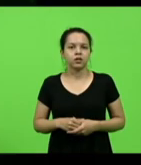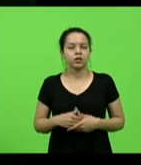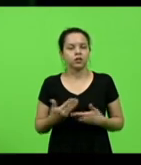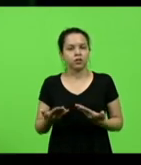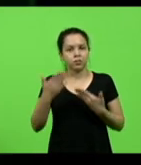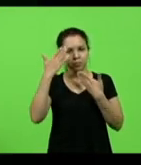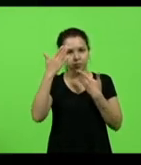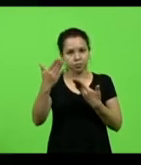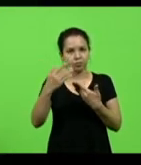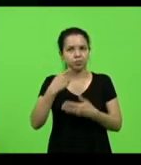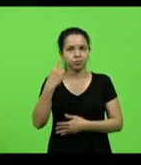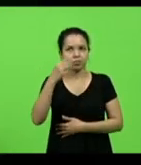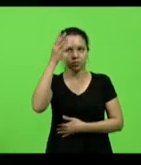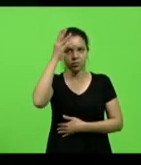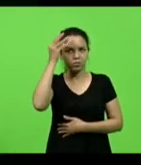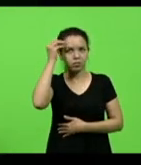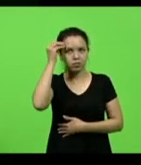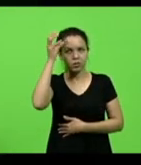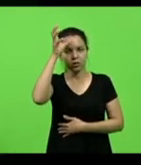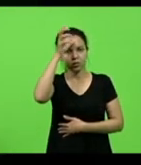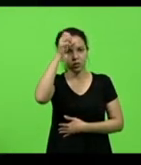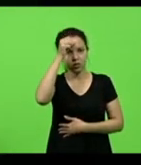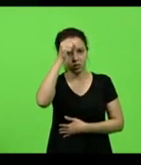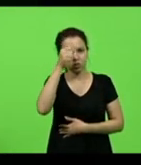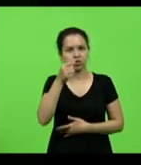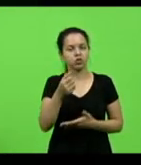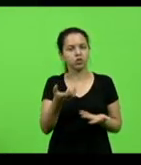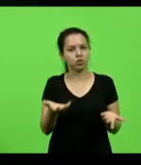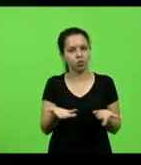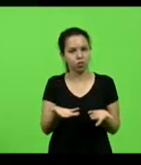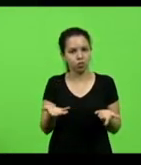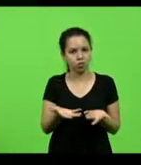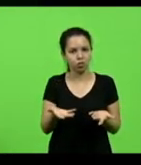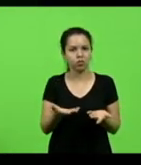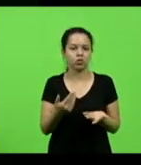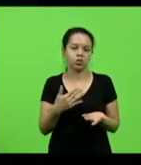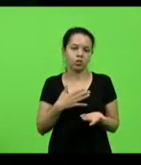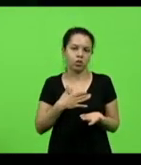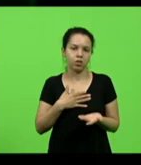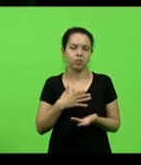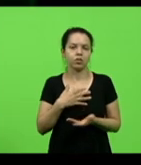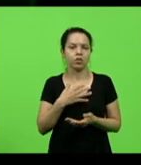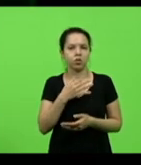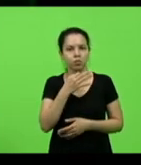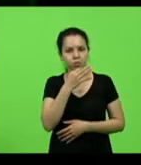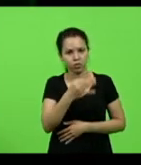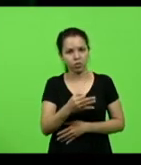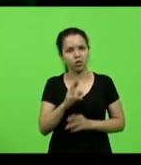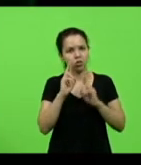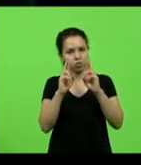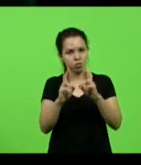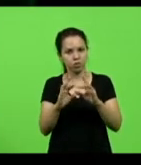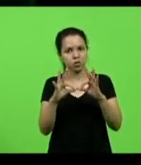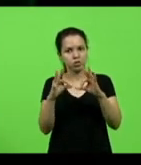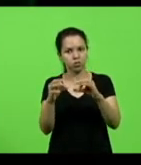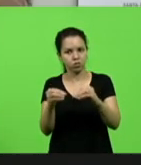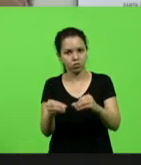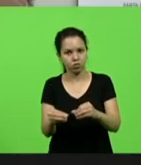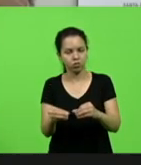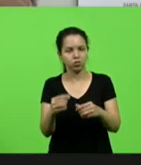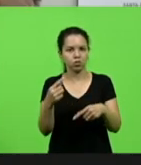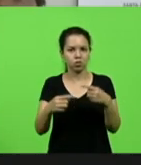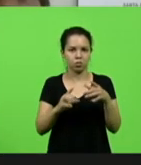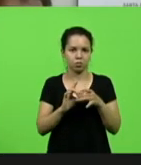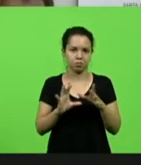aí. Aprendi muito hoje, esse é o meu posicionamento, respeito a todos e estou aberto para o diálogo.